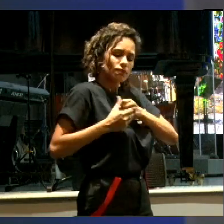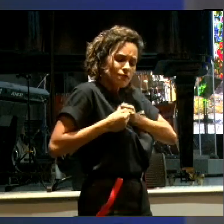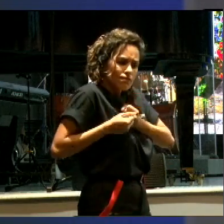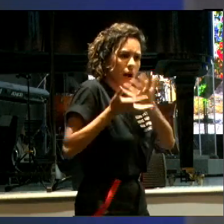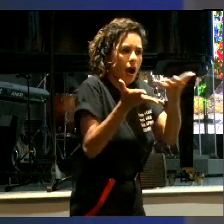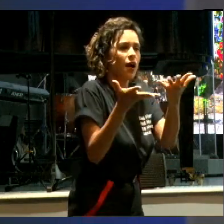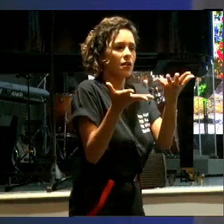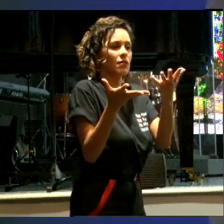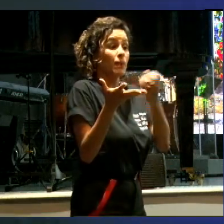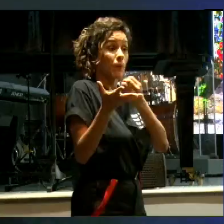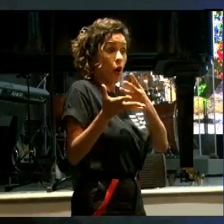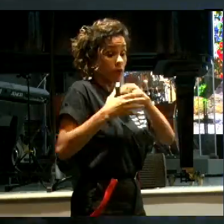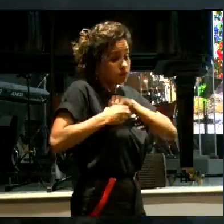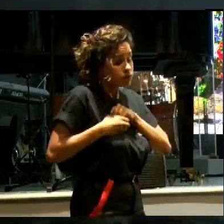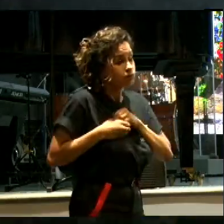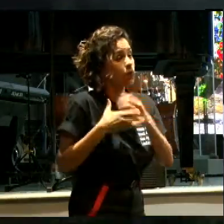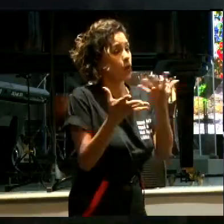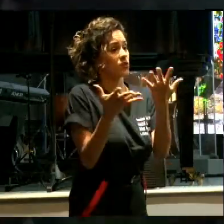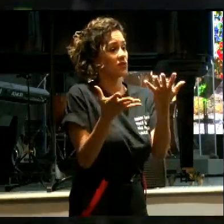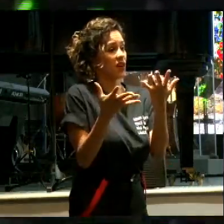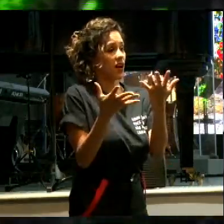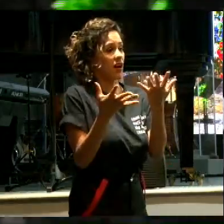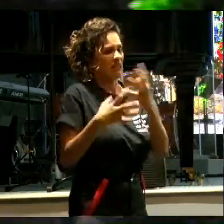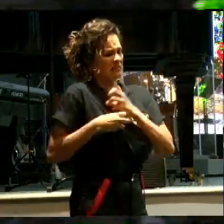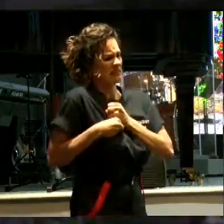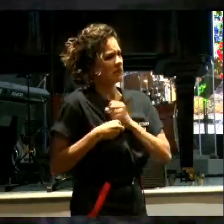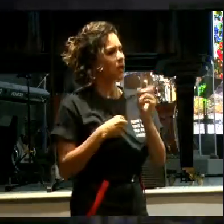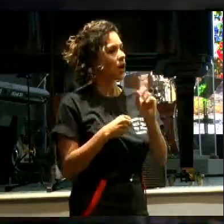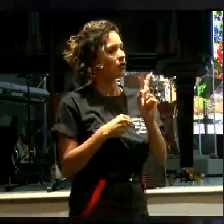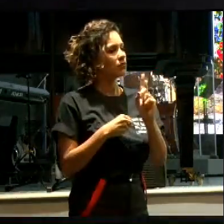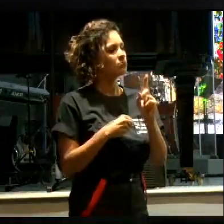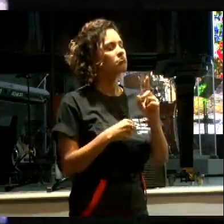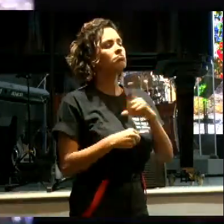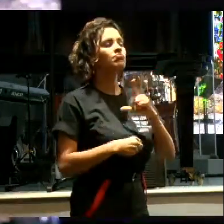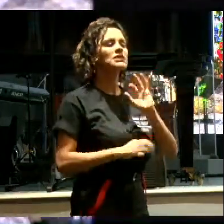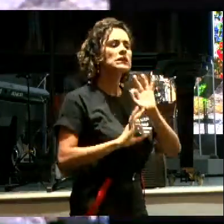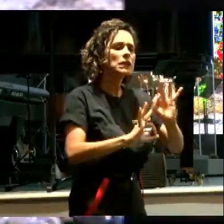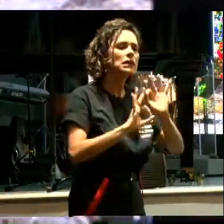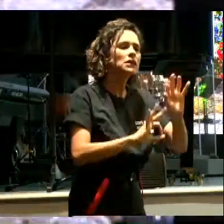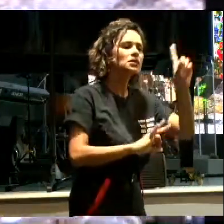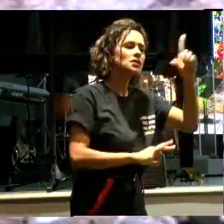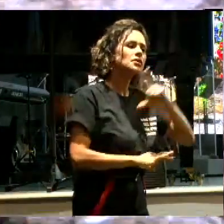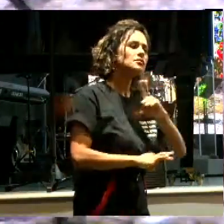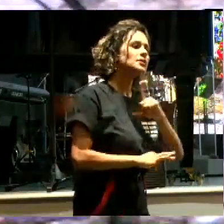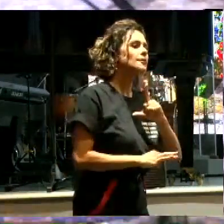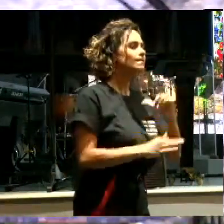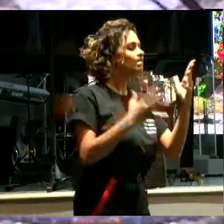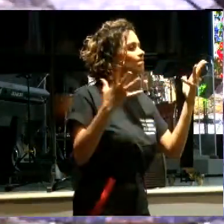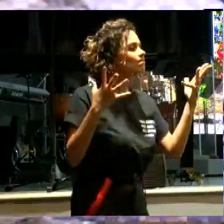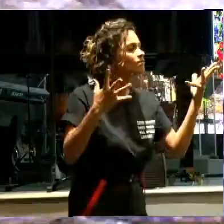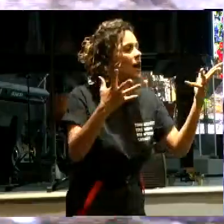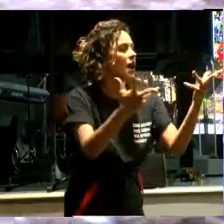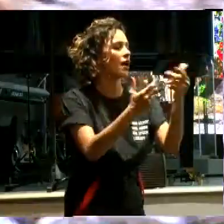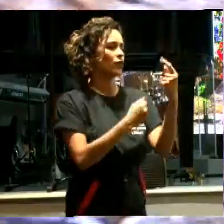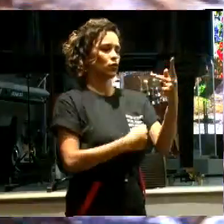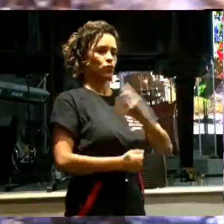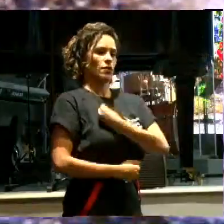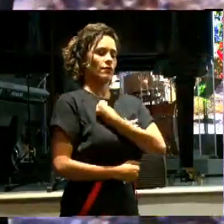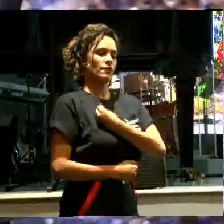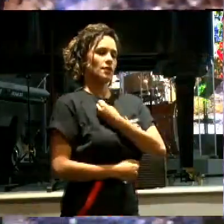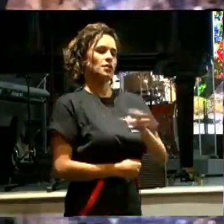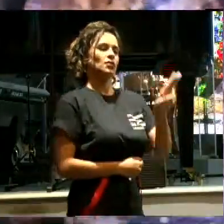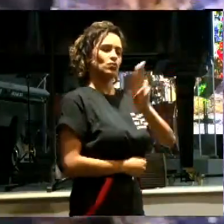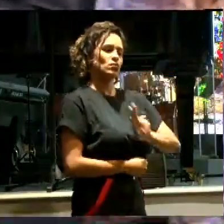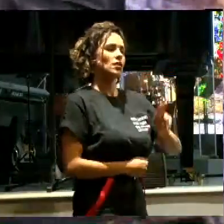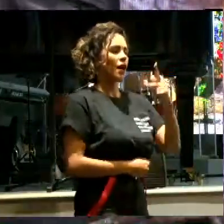Eu tenho certeza que Deus tem algo maravilhoso sobre a sua vida. Eu tenho certeza que Deus vai usar a tua